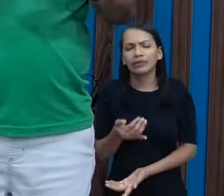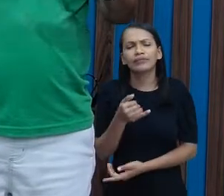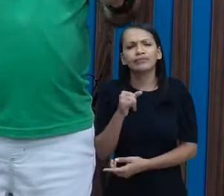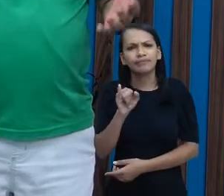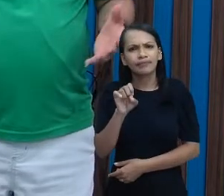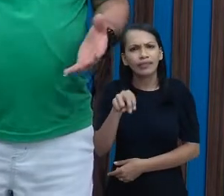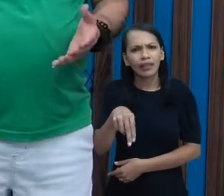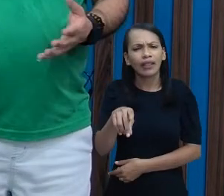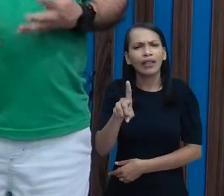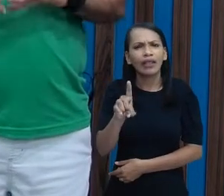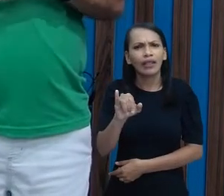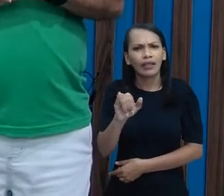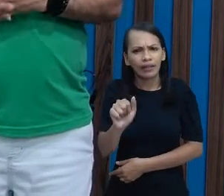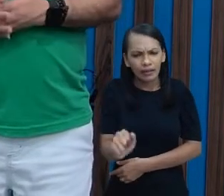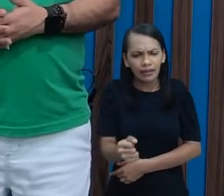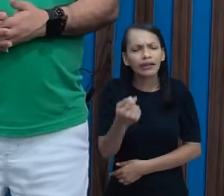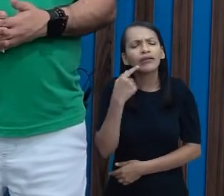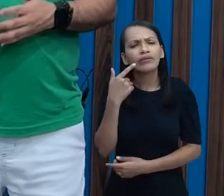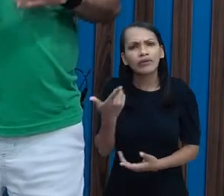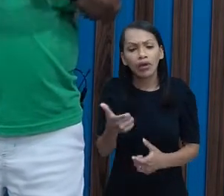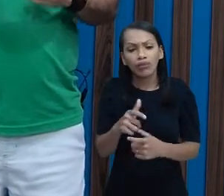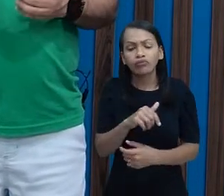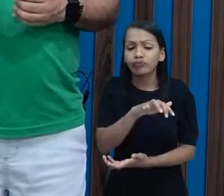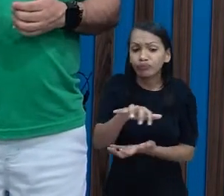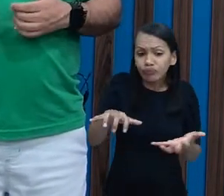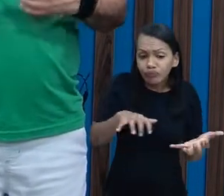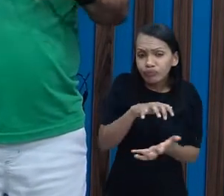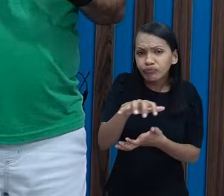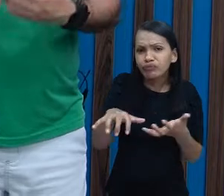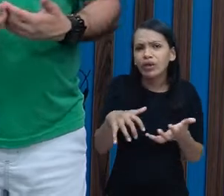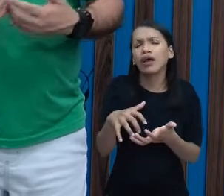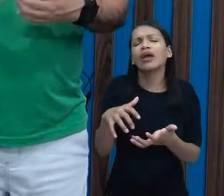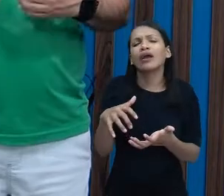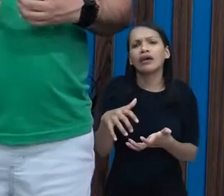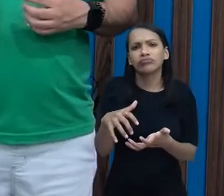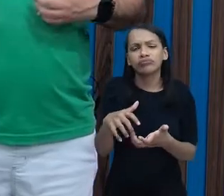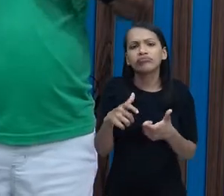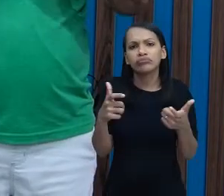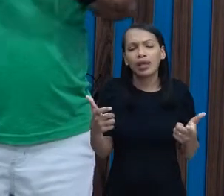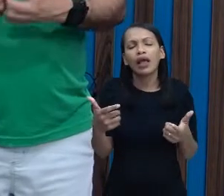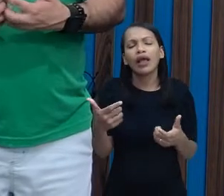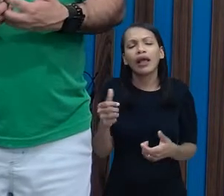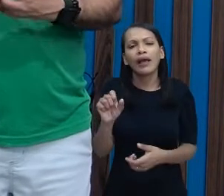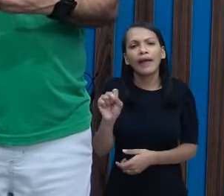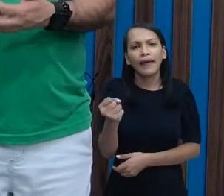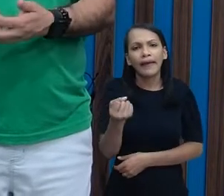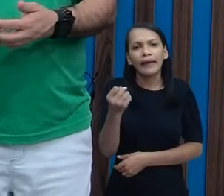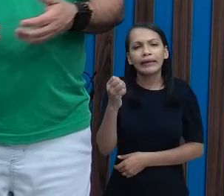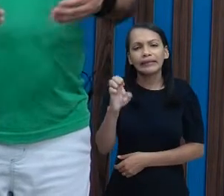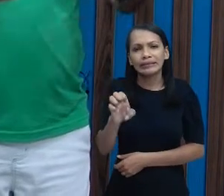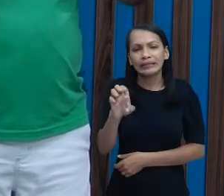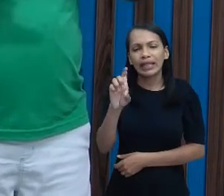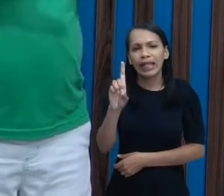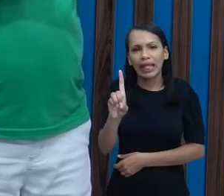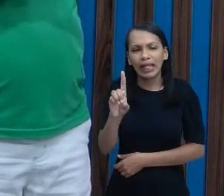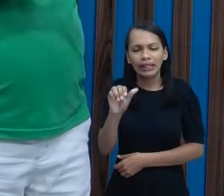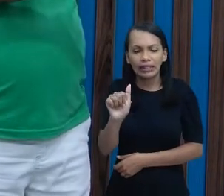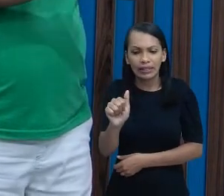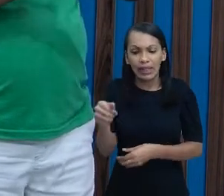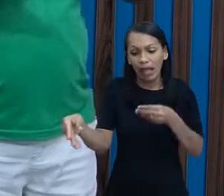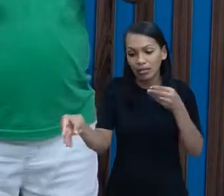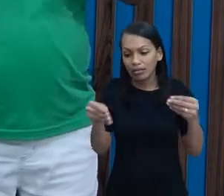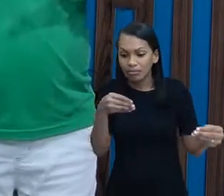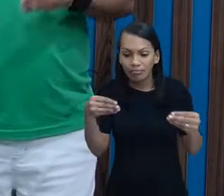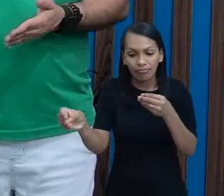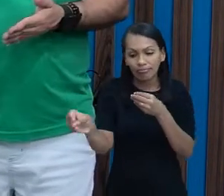uma crise muito grande, né, na produção da seda, né, no mercado da seda, né, indiano, porque os ingleses